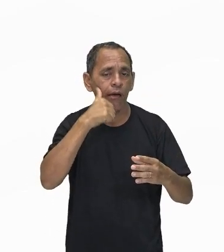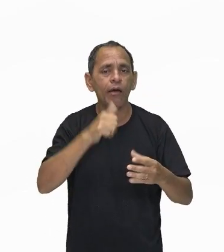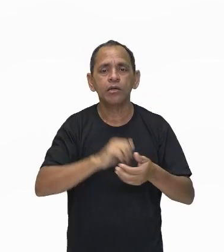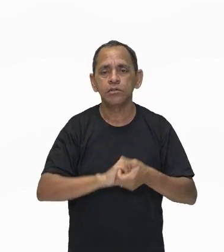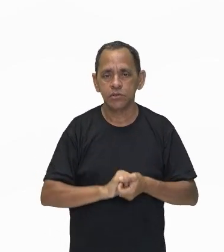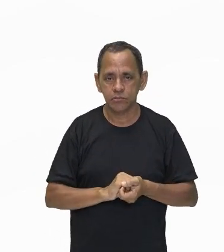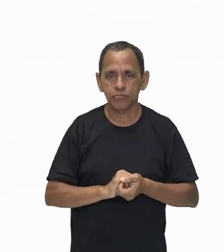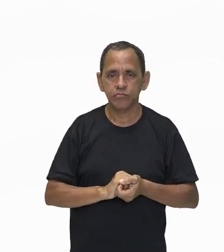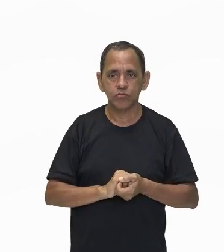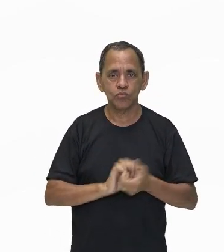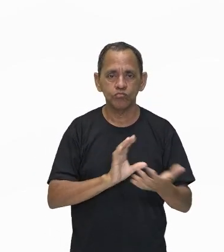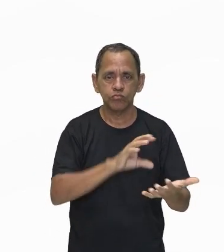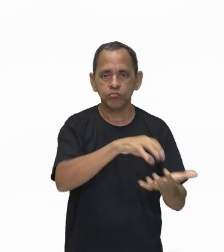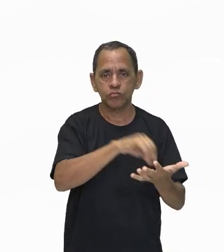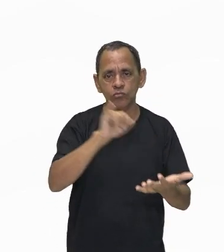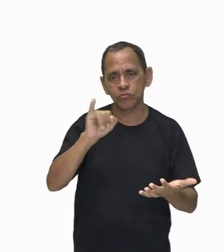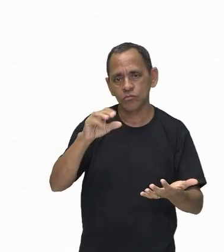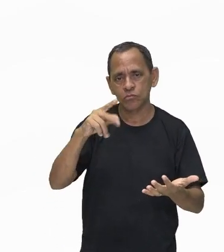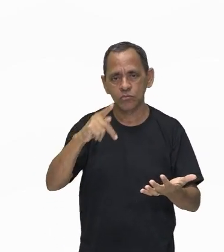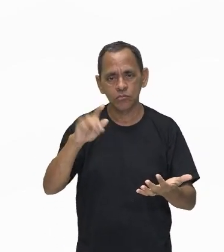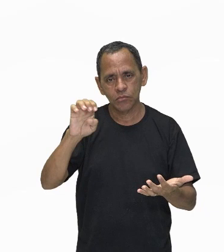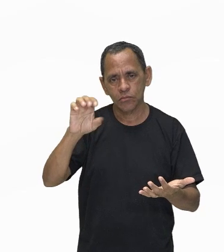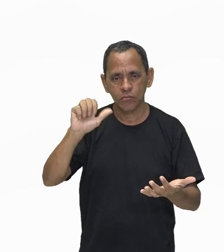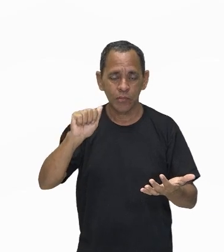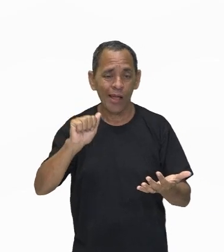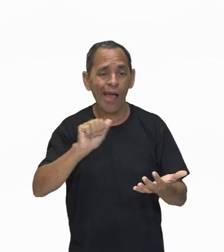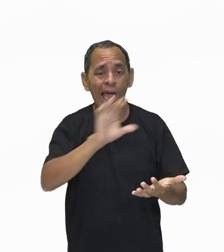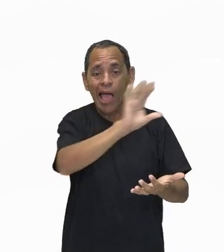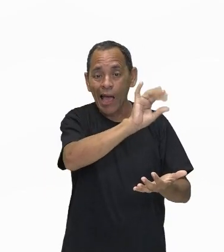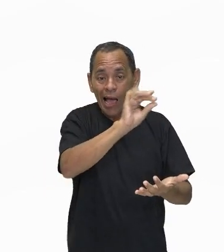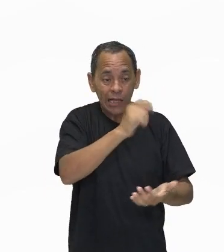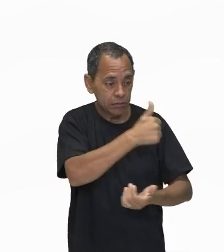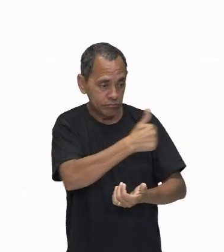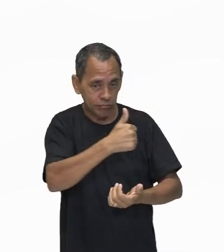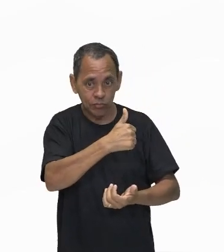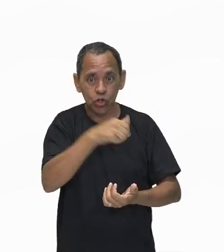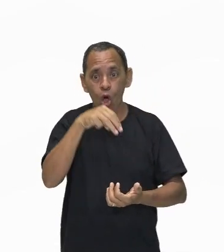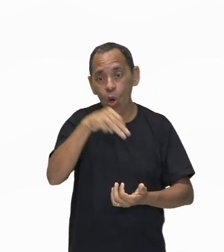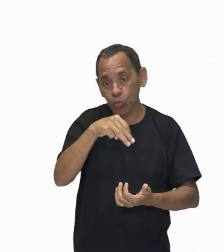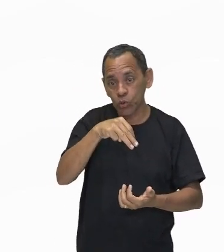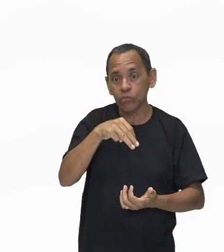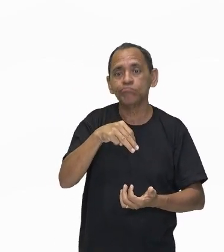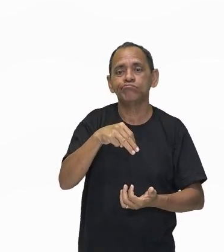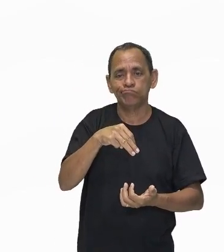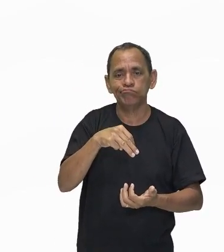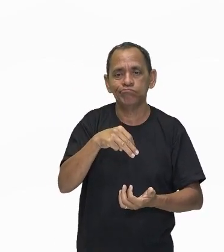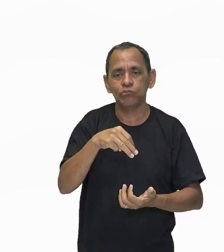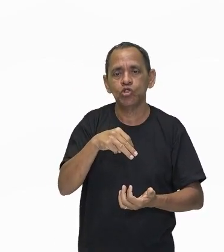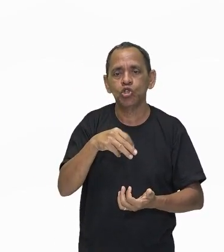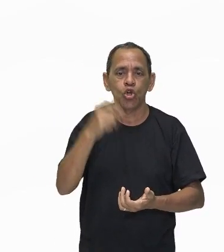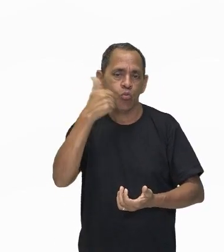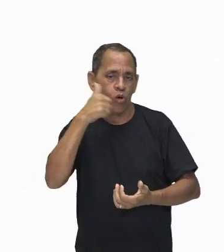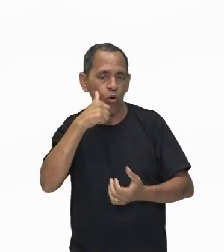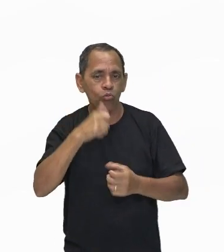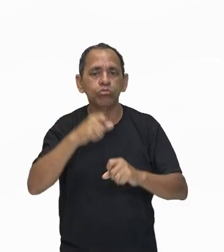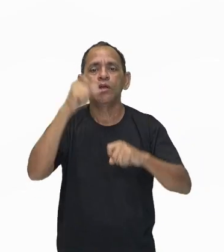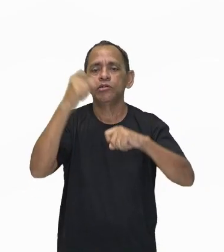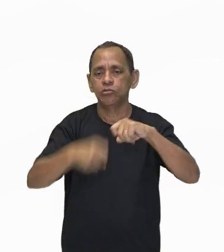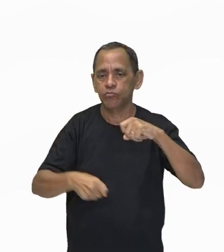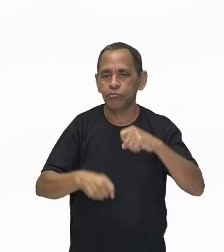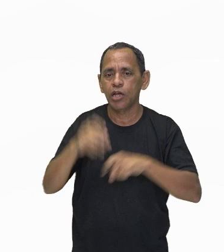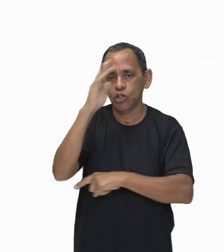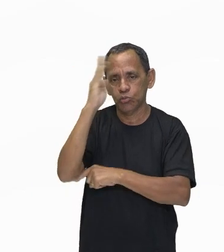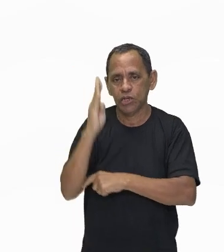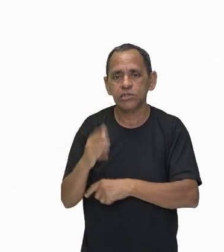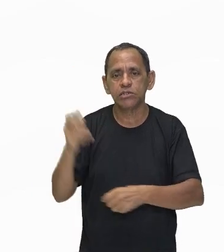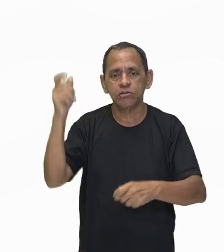cada 11 minutos, uma mulher ela é estuprada no país. Uma estatística, né, alta,